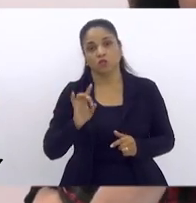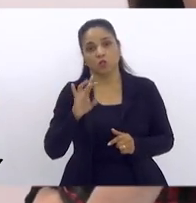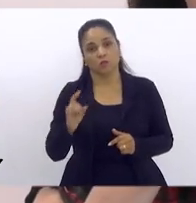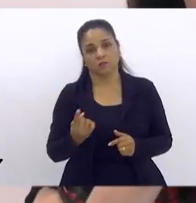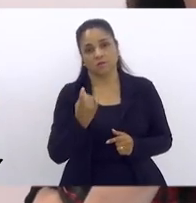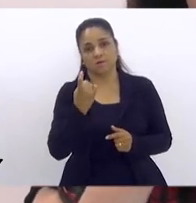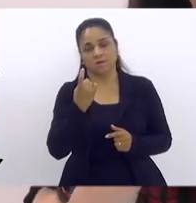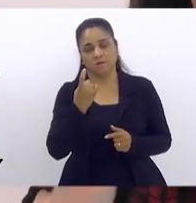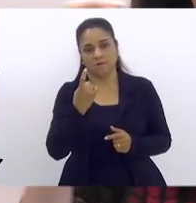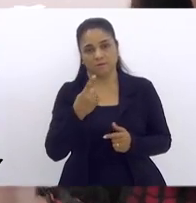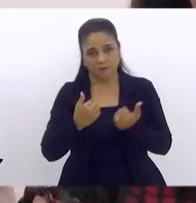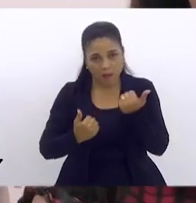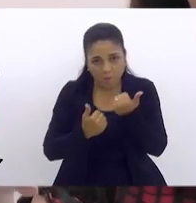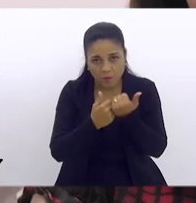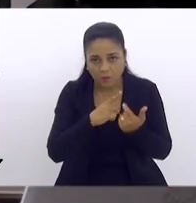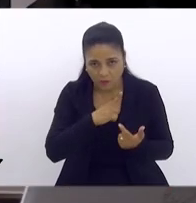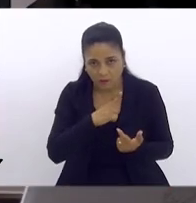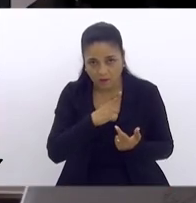disso